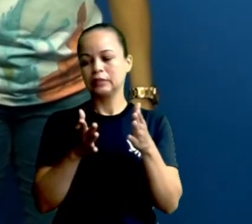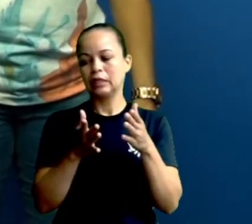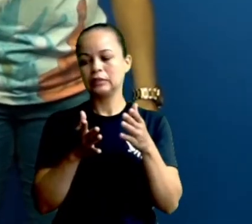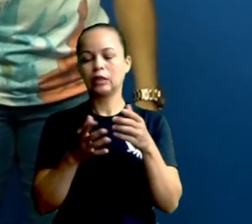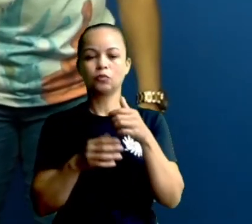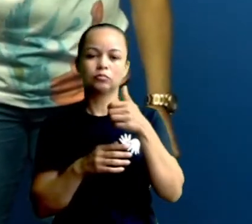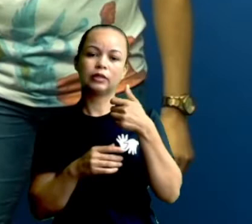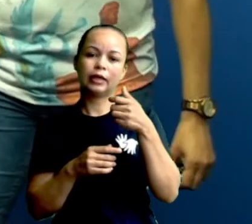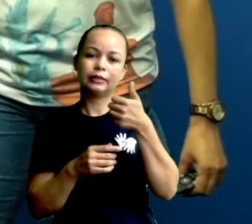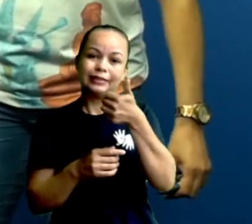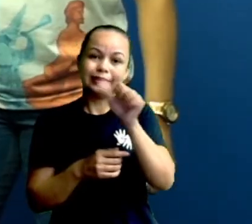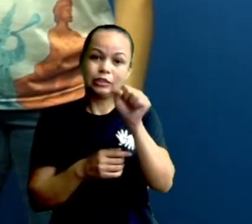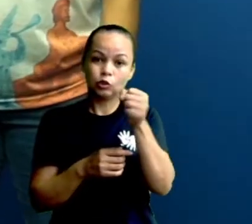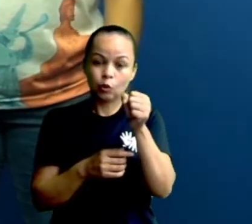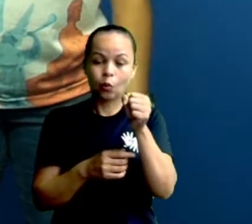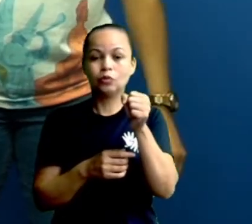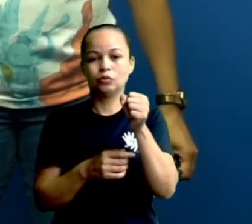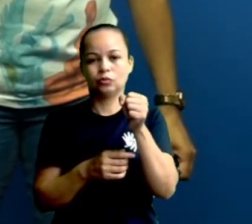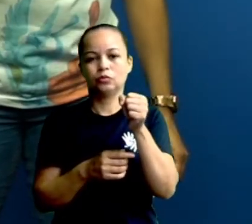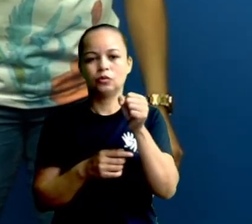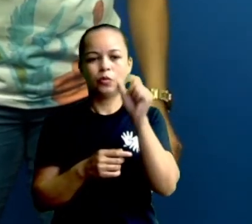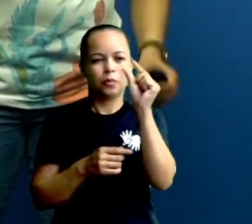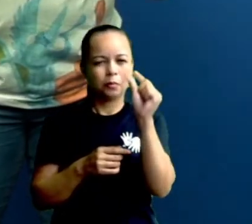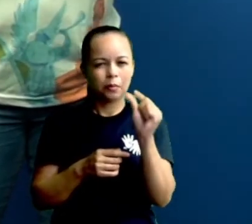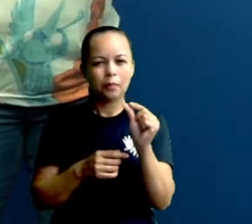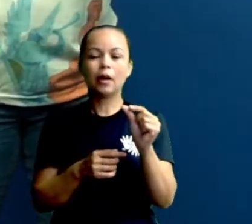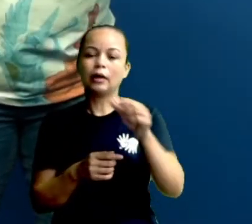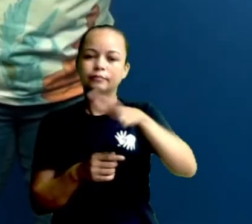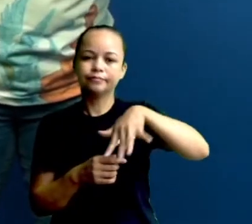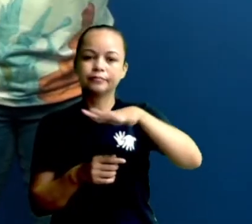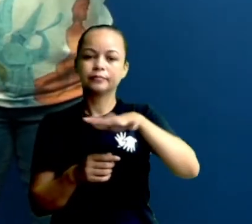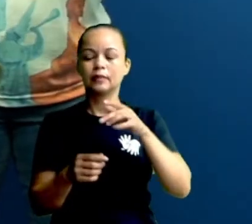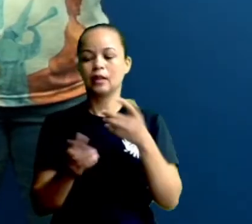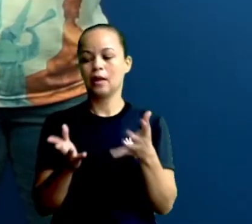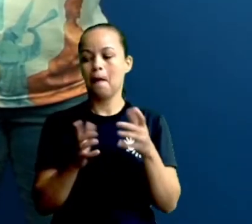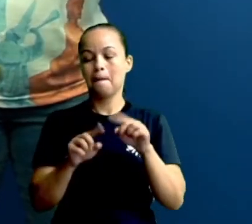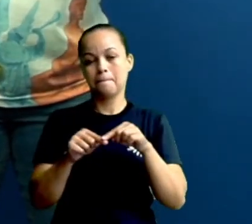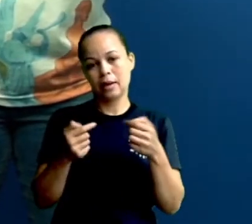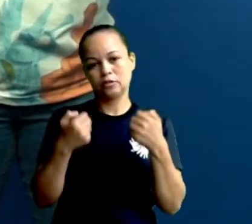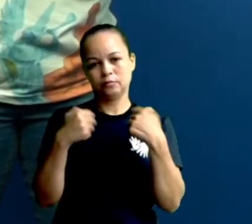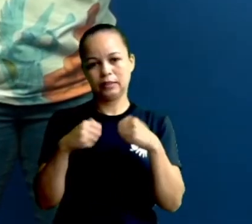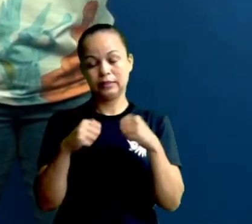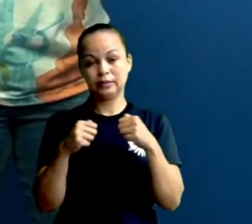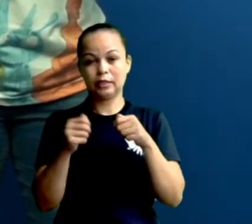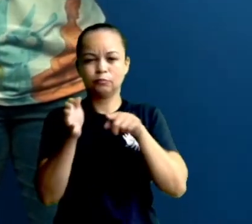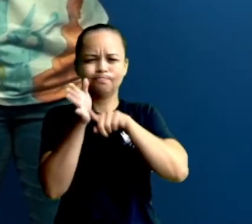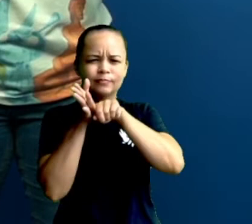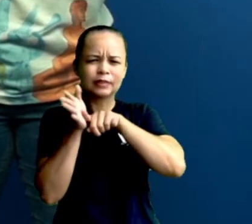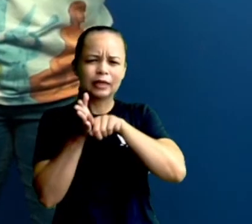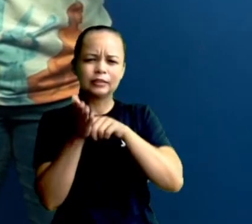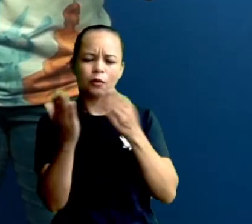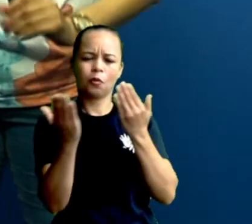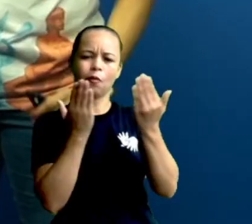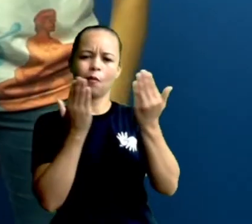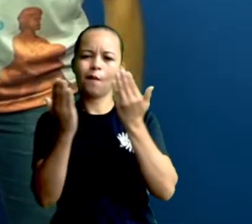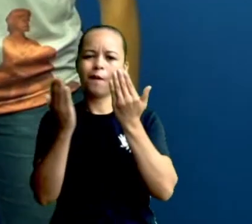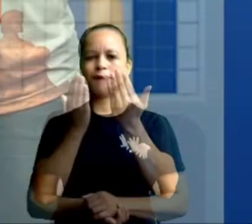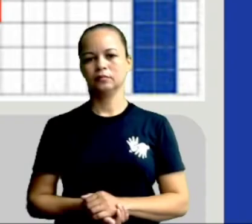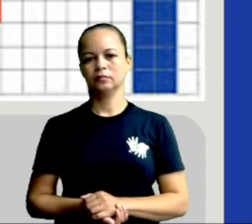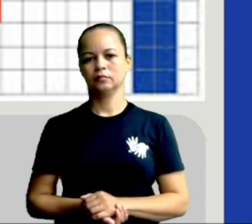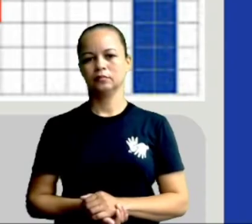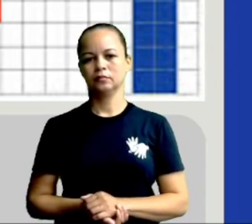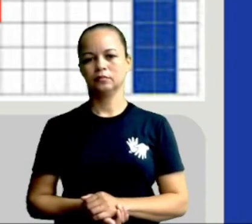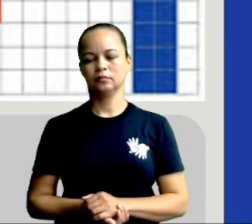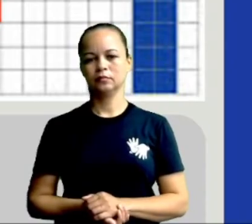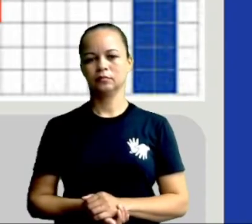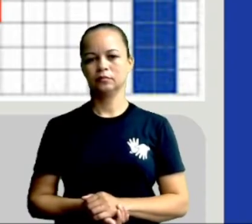18 quadradinhos. Mas o que é que a gente vai ter que analisar? Retângulo por retângulo, analisando, comparando um com o outro. Se